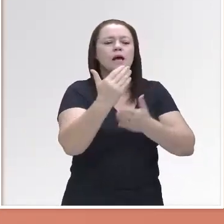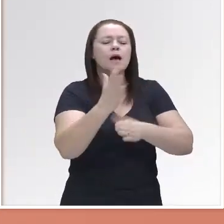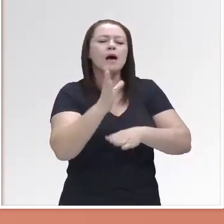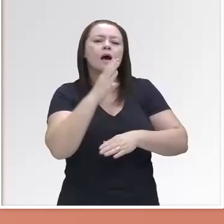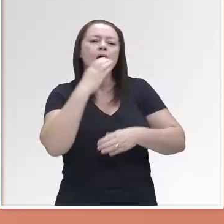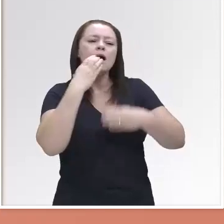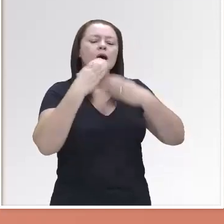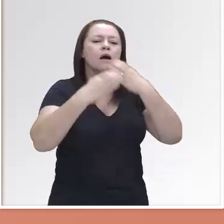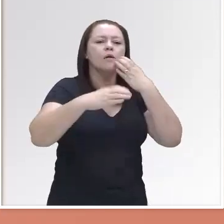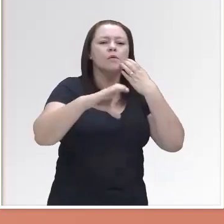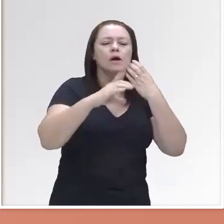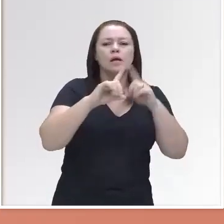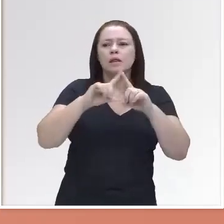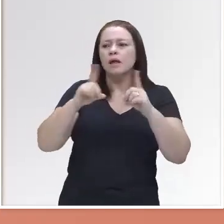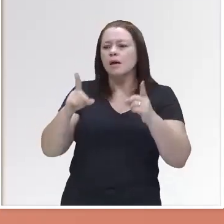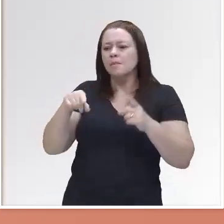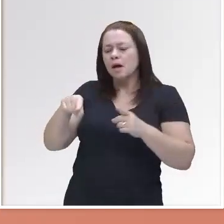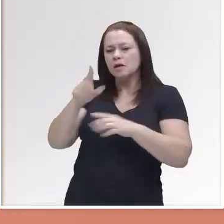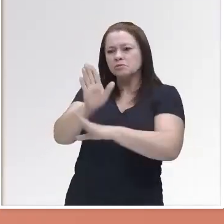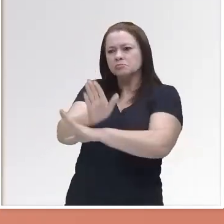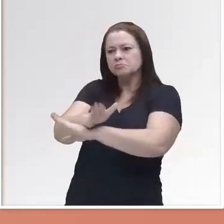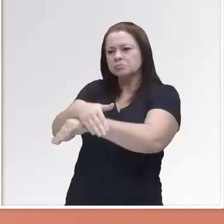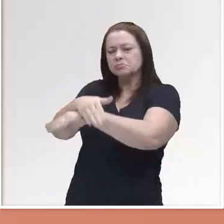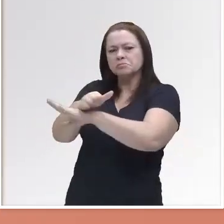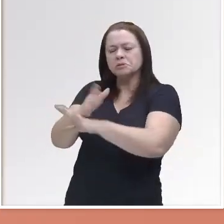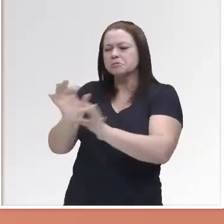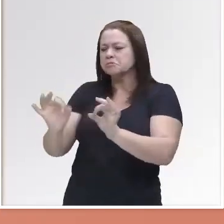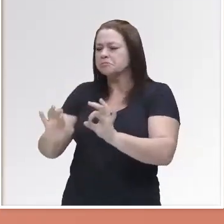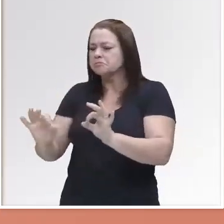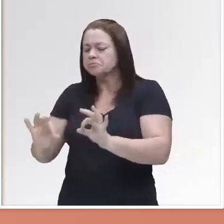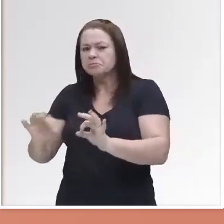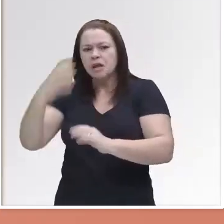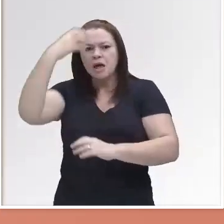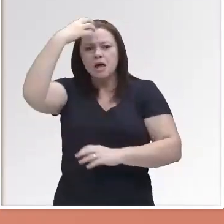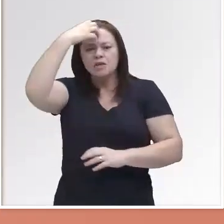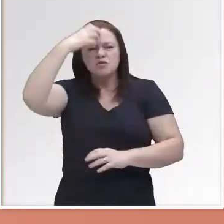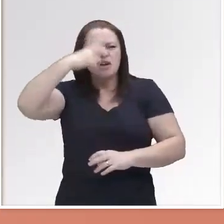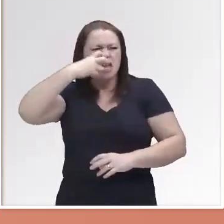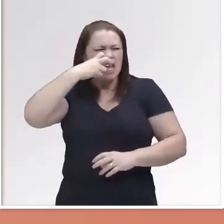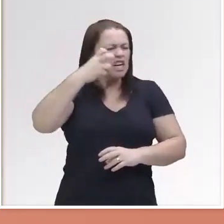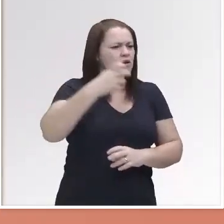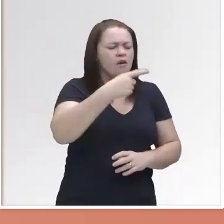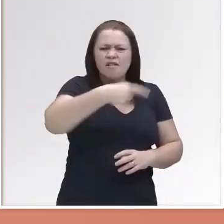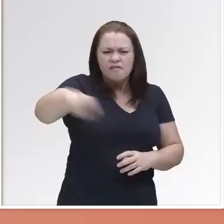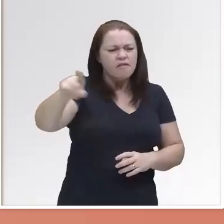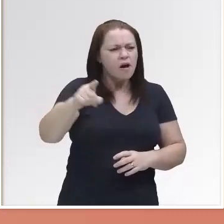O rei, enfurecido, gritou por Ariel e mandou seus tritões procurá-la.